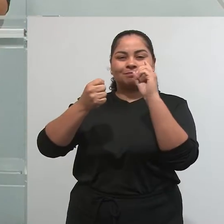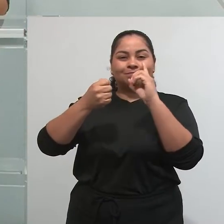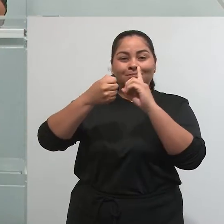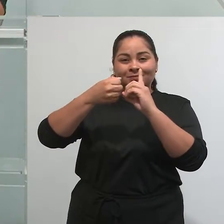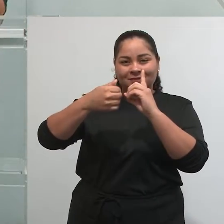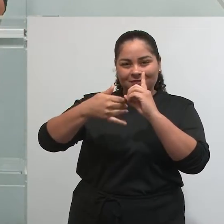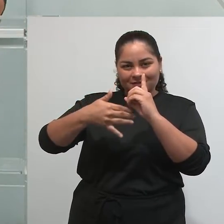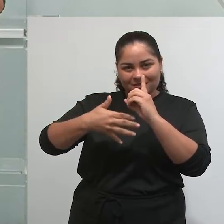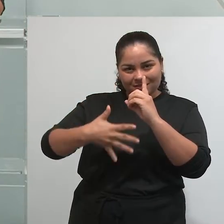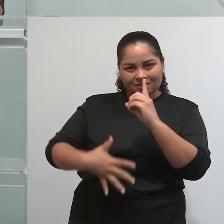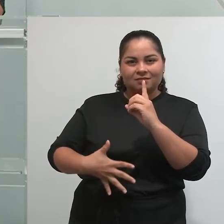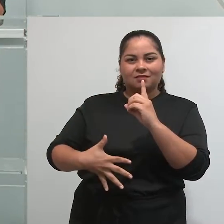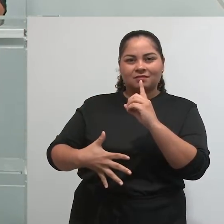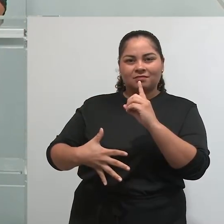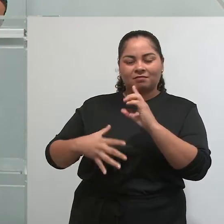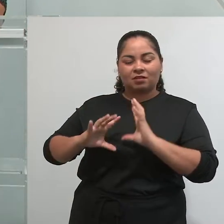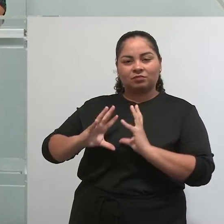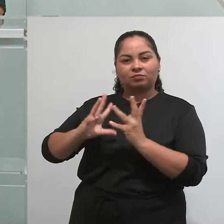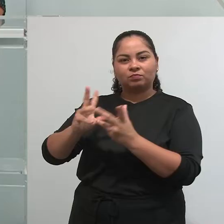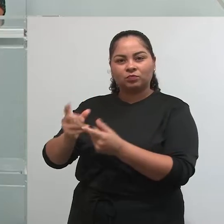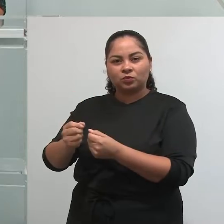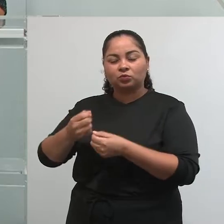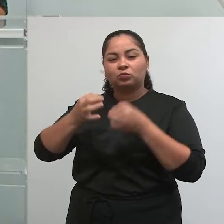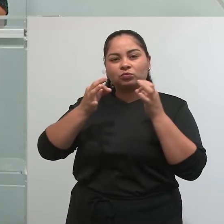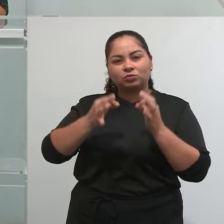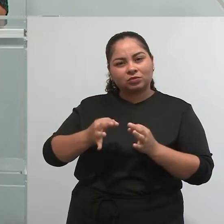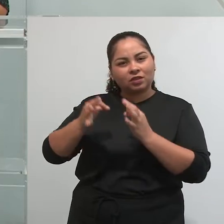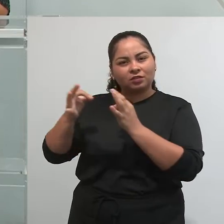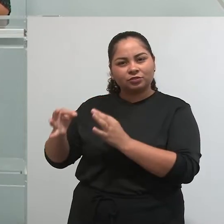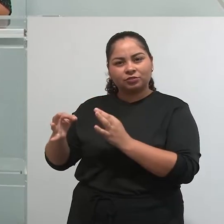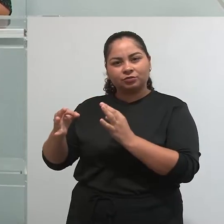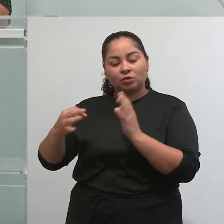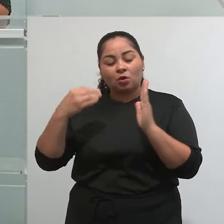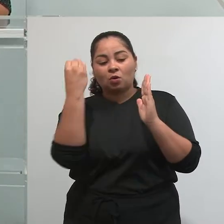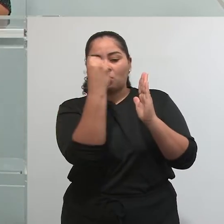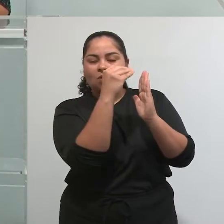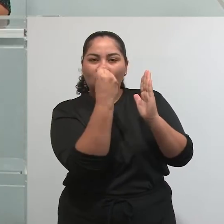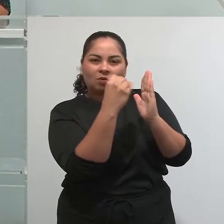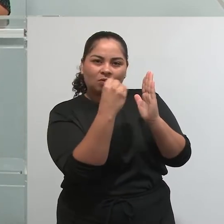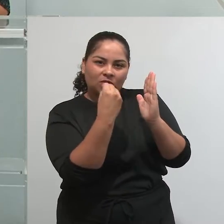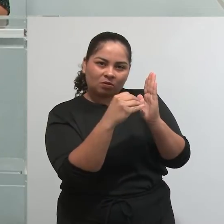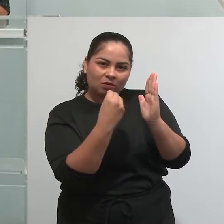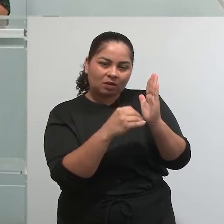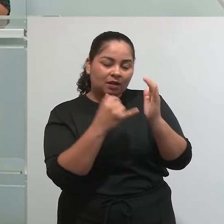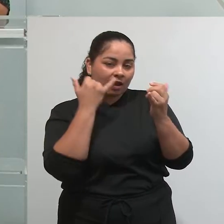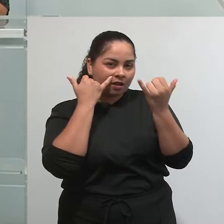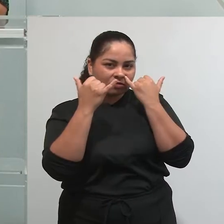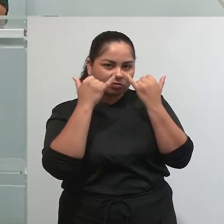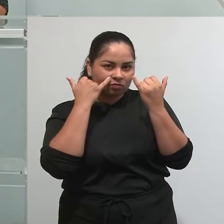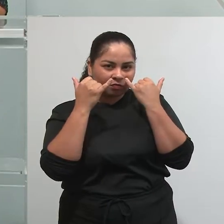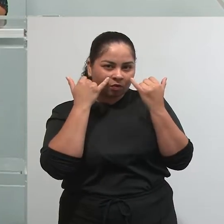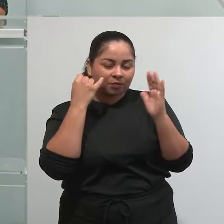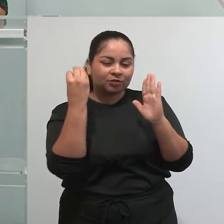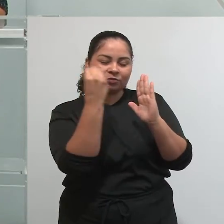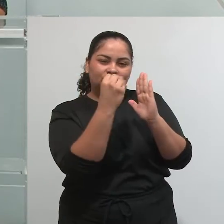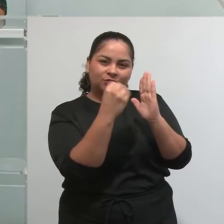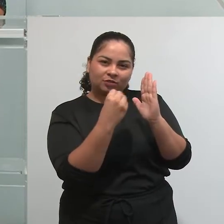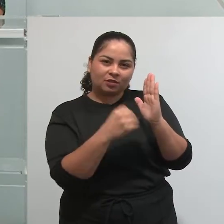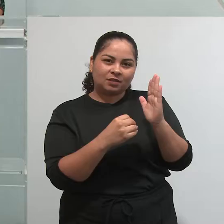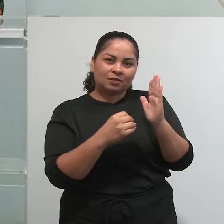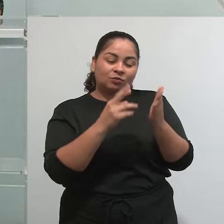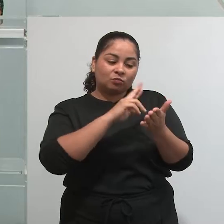isso é a descrição do que você vai planejar, é o cronograma desse momento, tá bom? Então, coloque